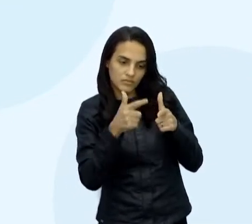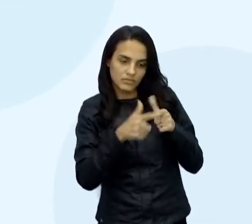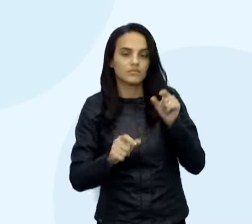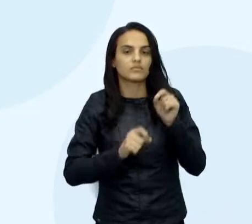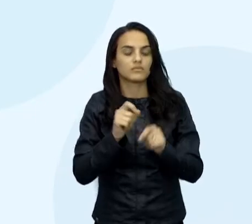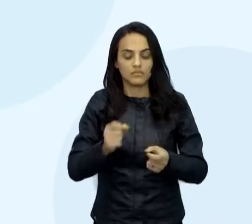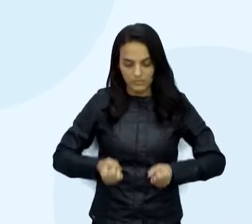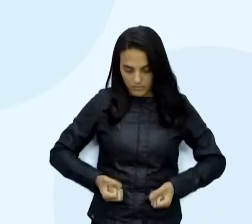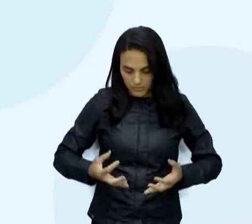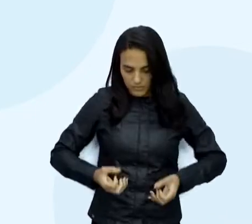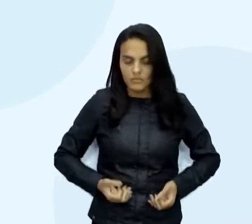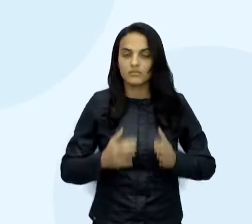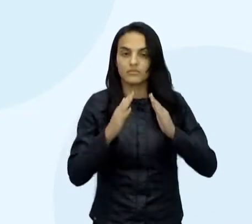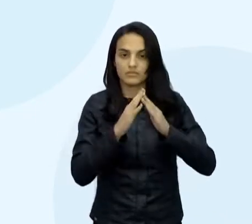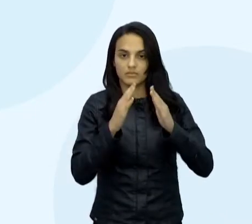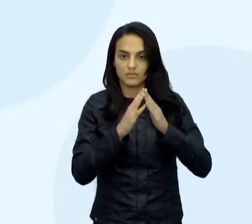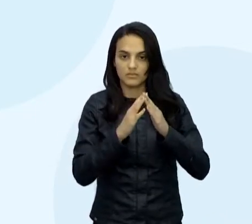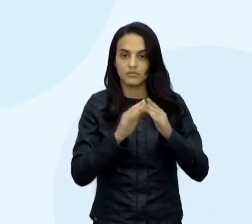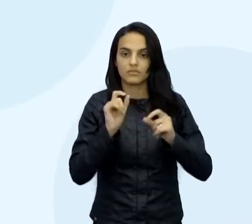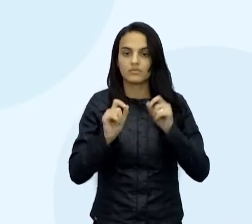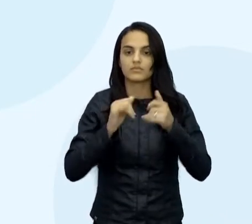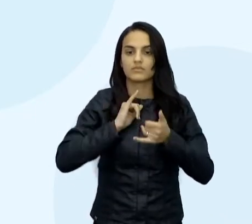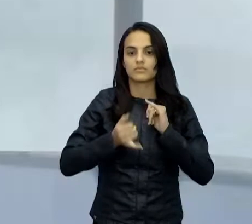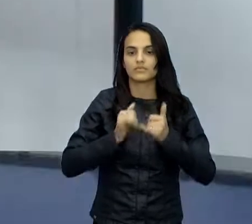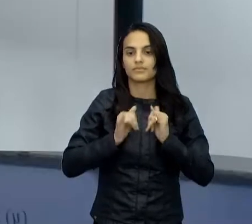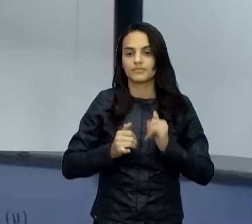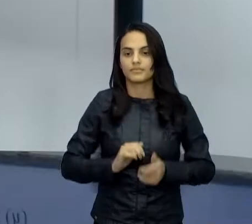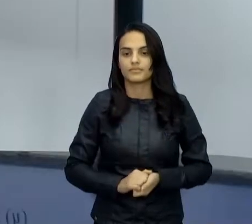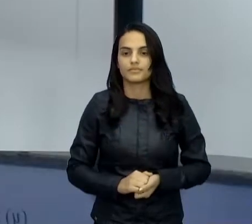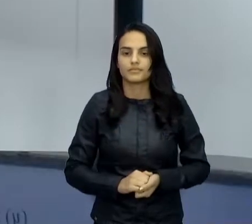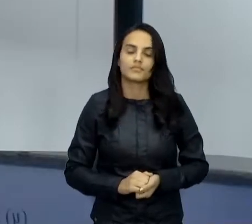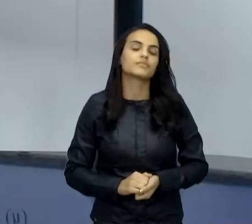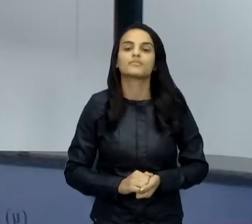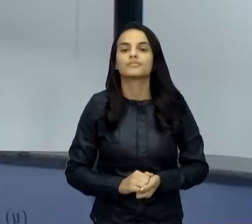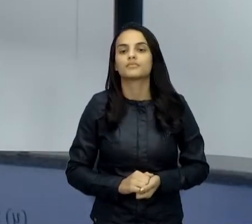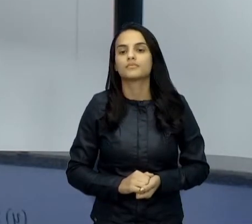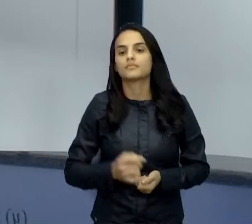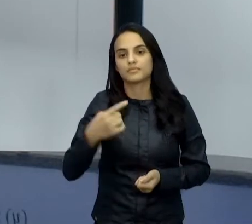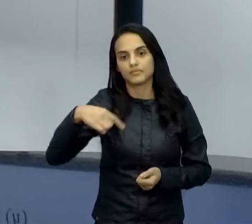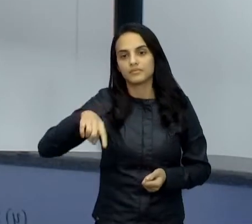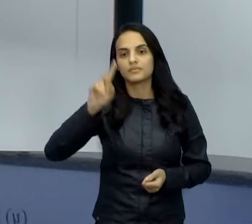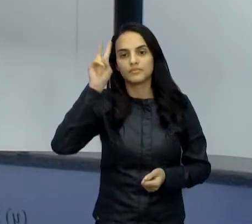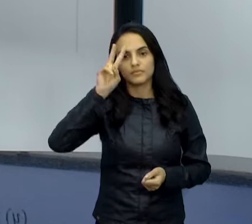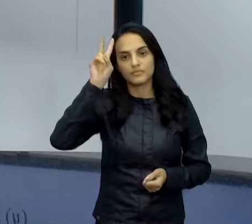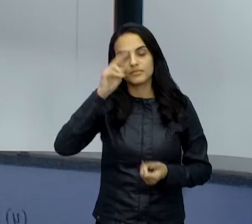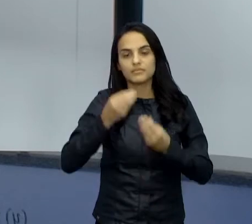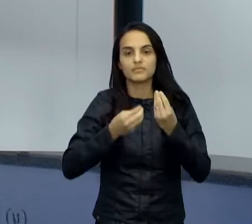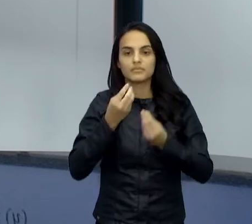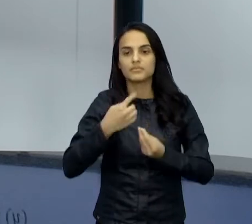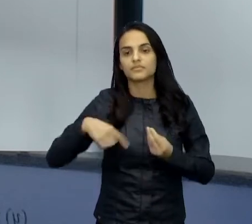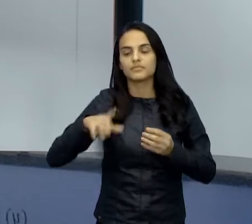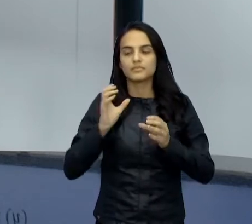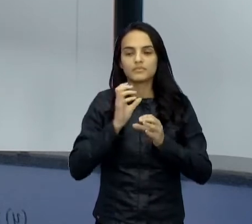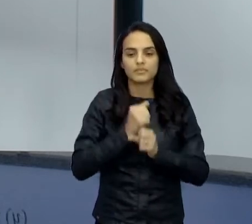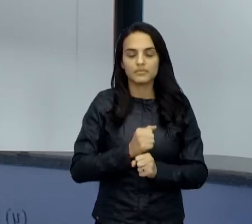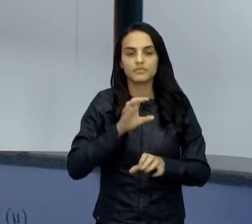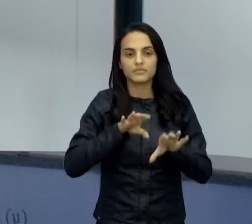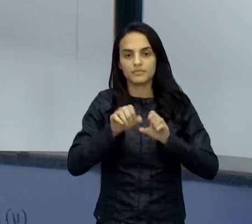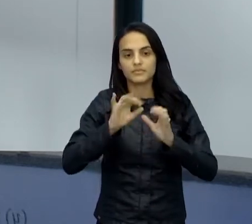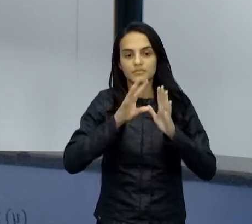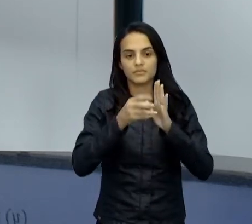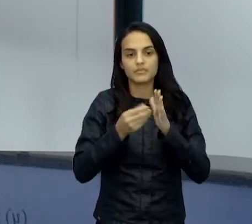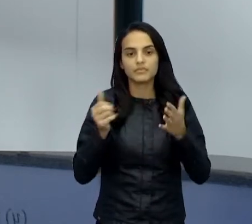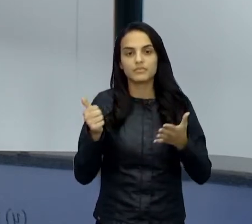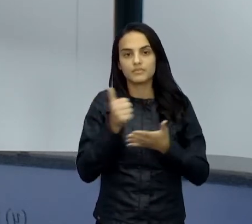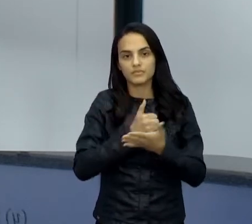o consumo residencial de energia elétrica. Então nós vamos relembrar como que a gente calcula. Lá na formação geral